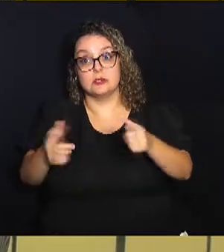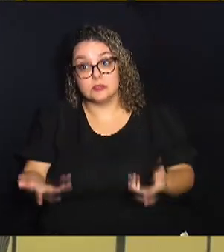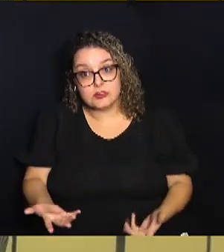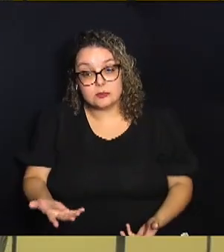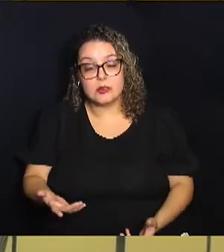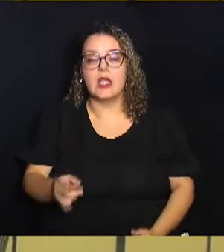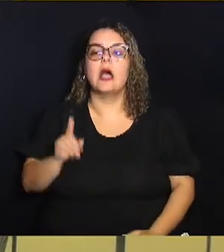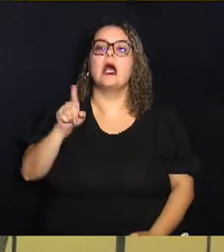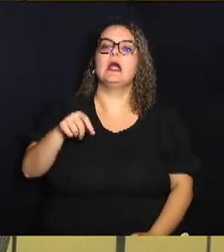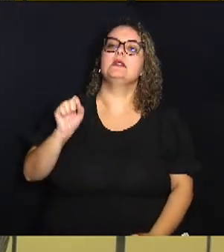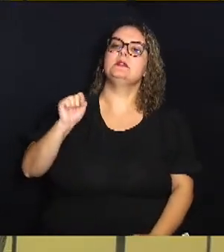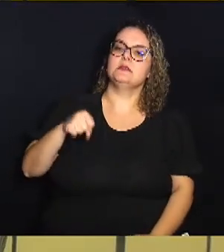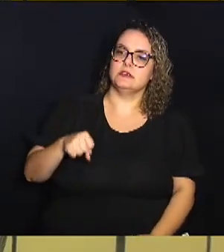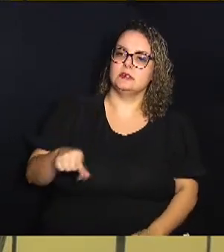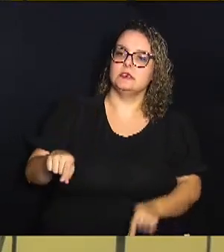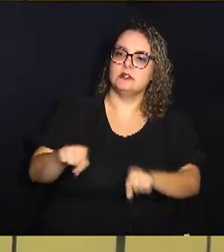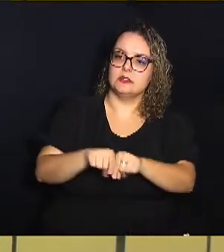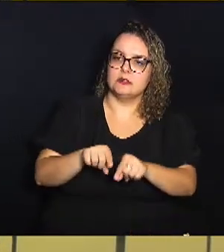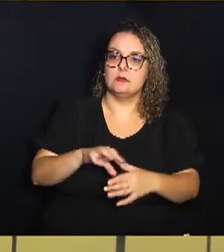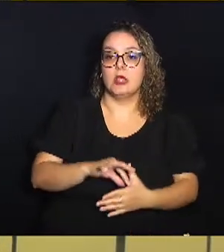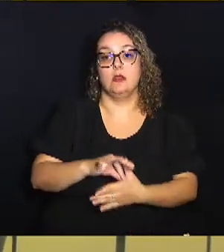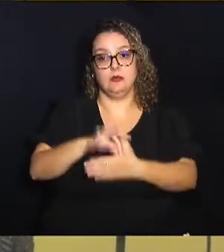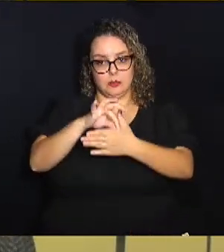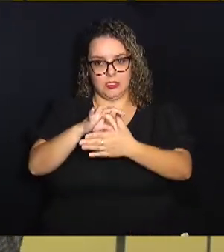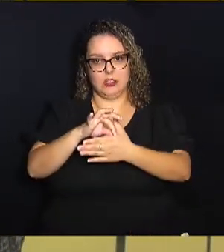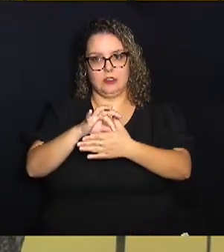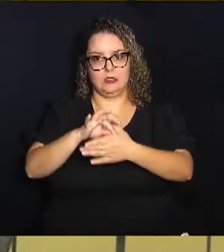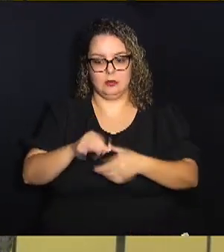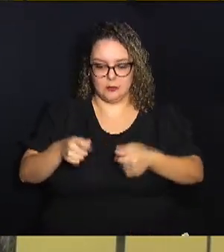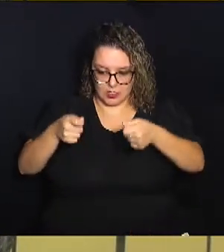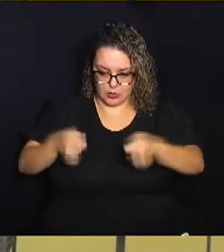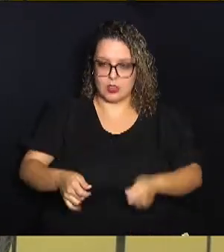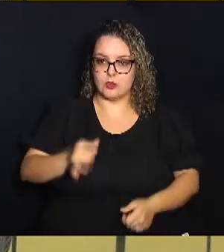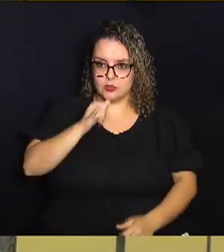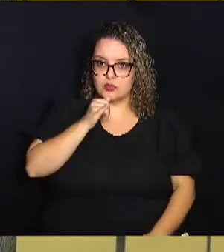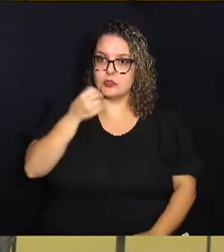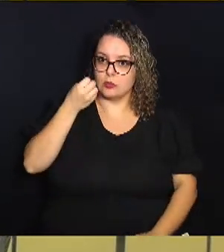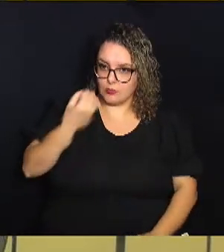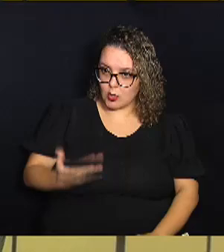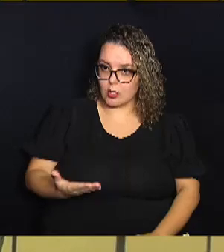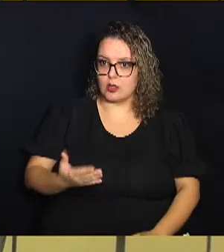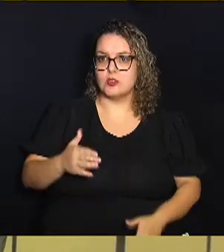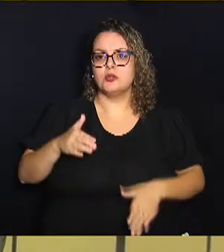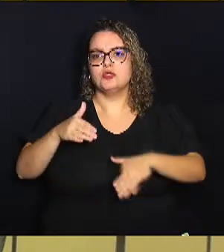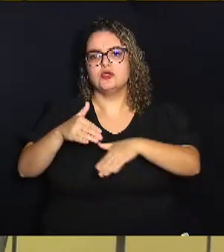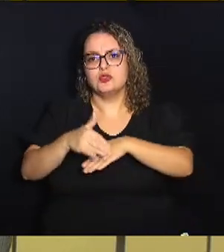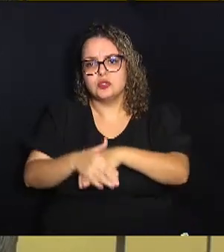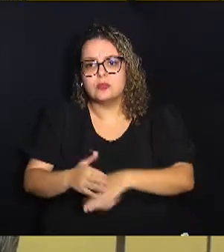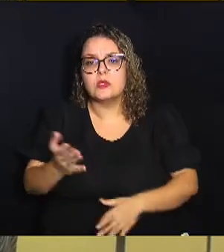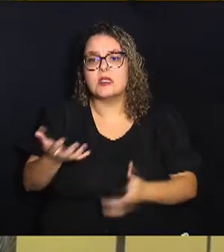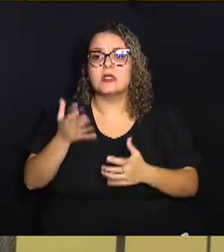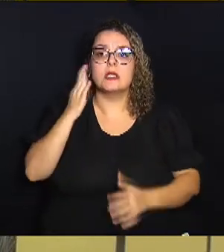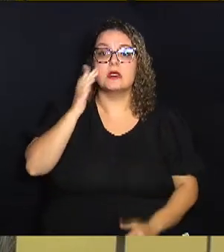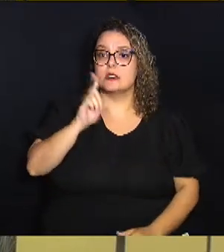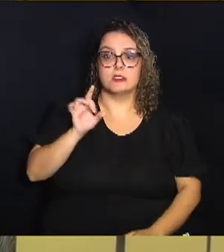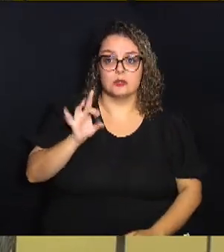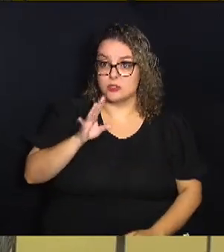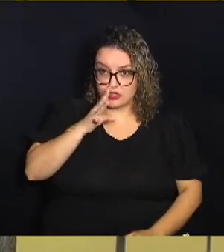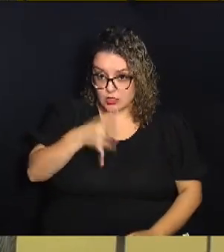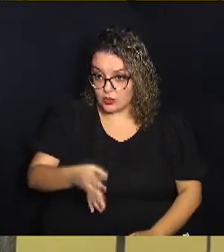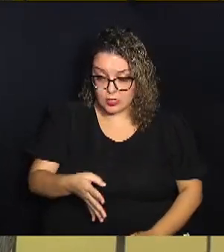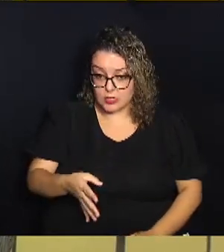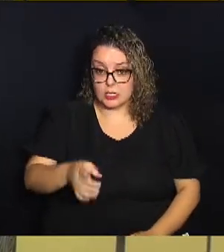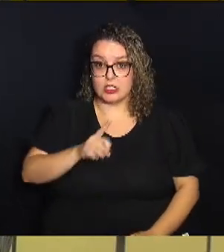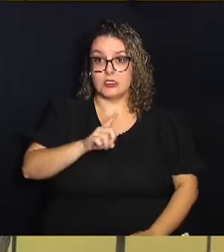aí entra, inclusive, para as lideranças instituir esse exemplo, ser um exemplo de humildade para querer entender e não só te acusar, não